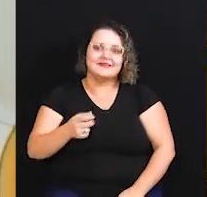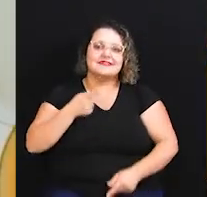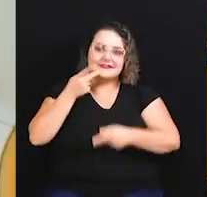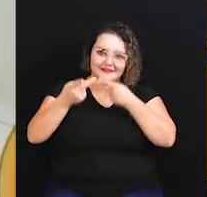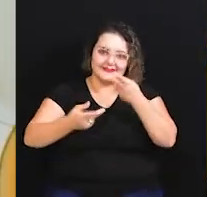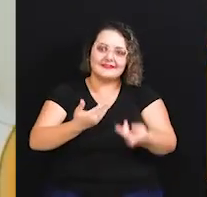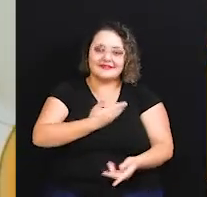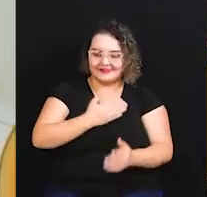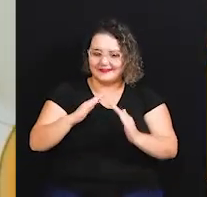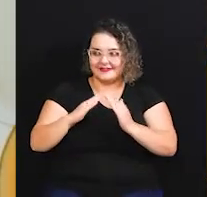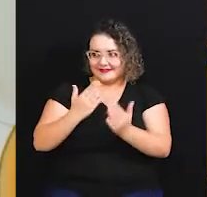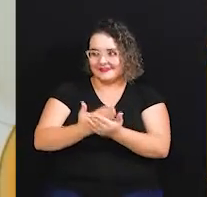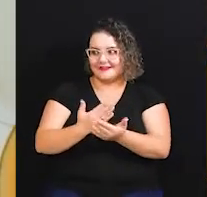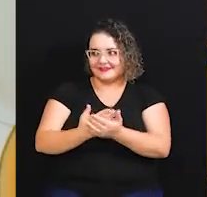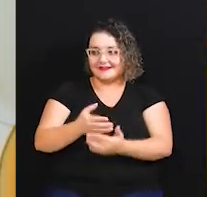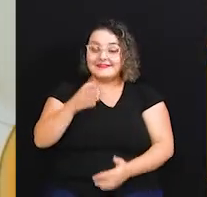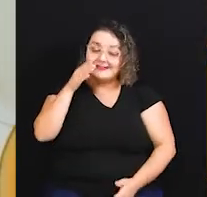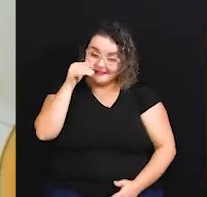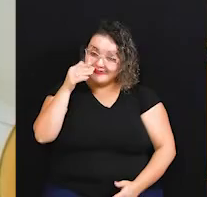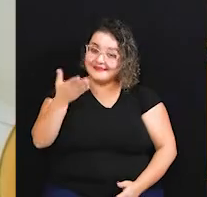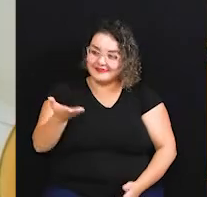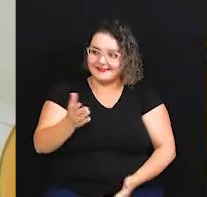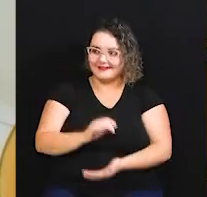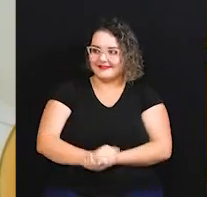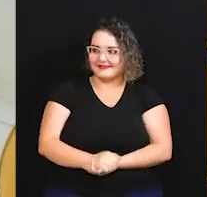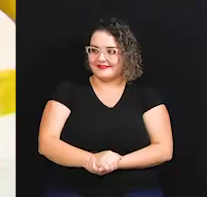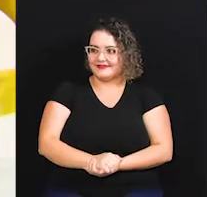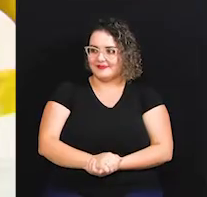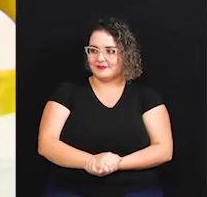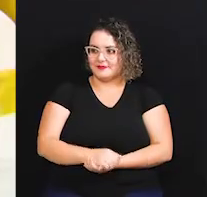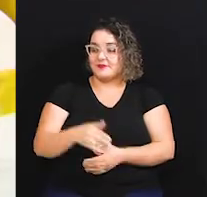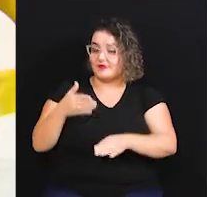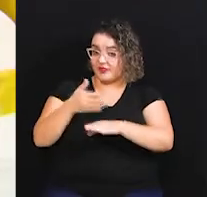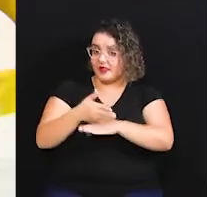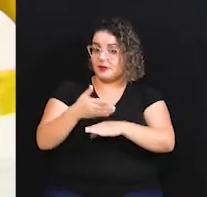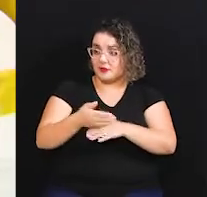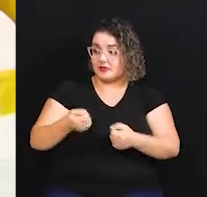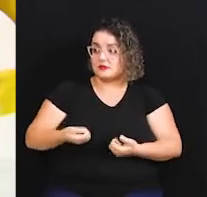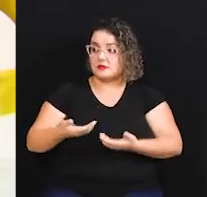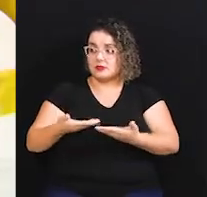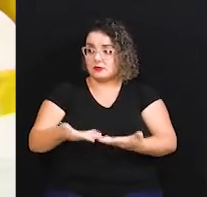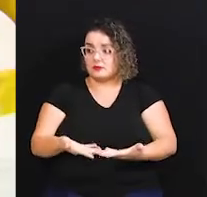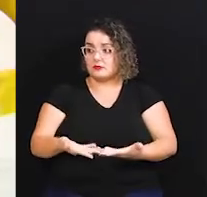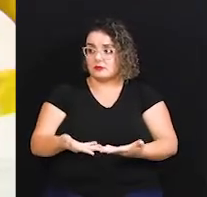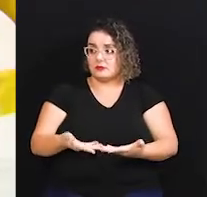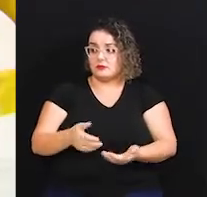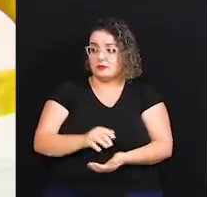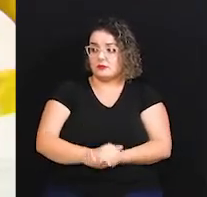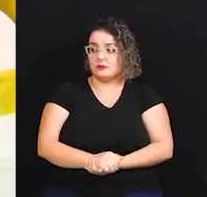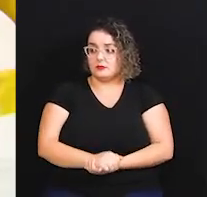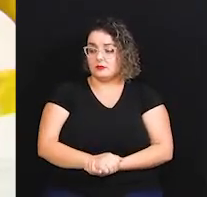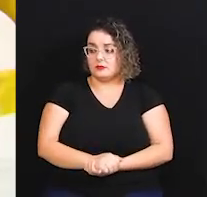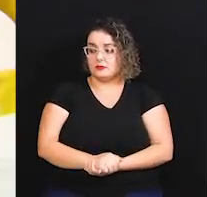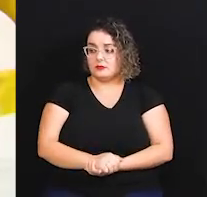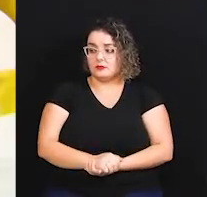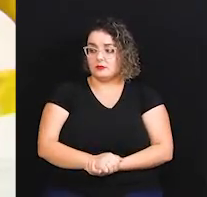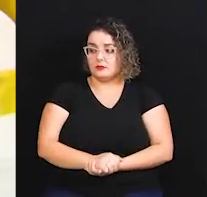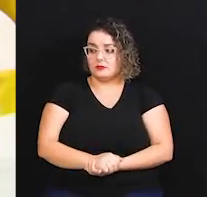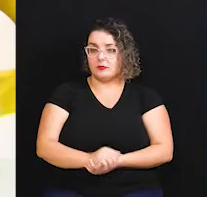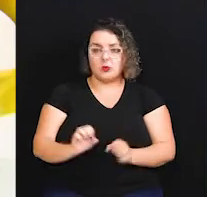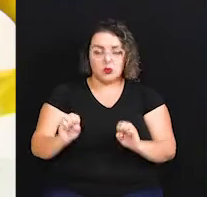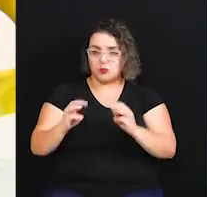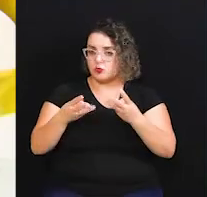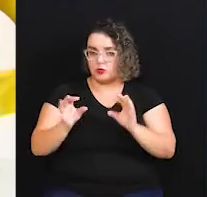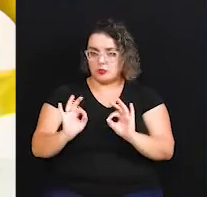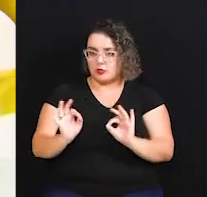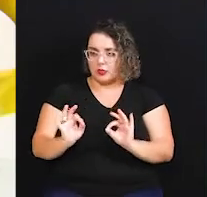conto para os meus amigos da escola e todo mundo fica curioso. E você já participou de alguma apresentação,